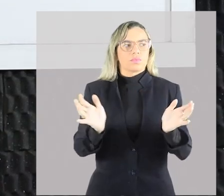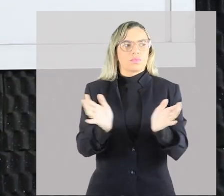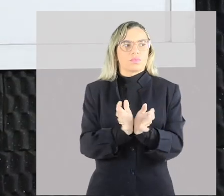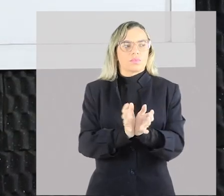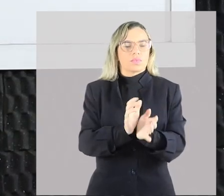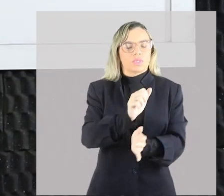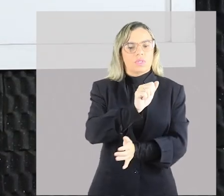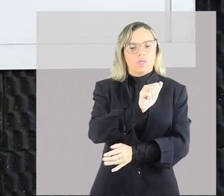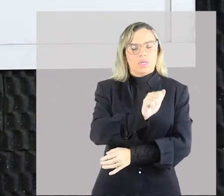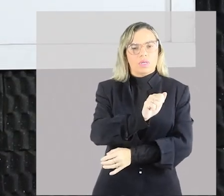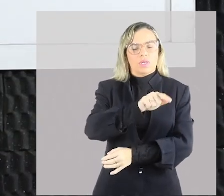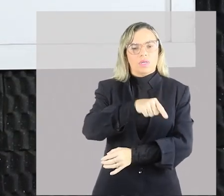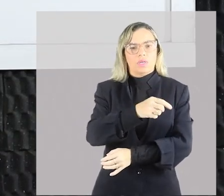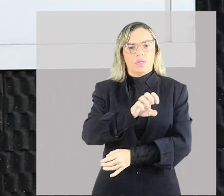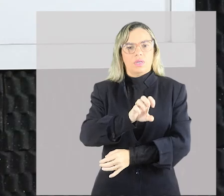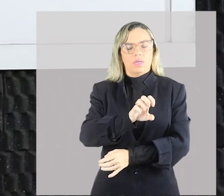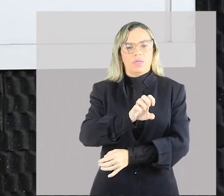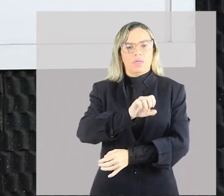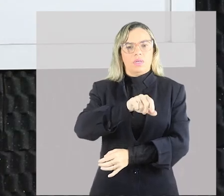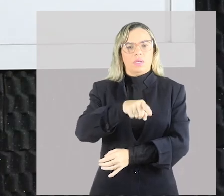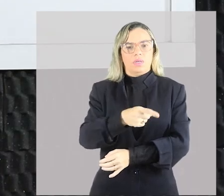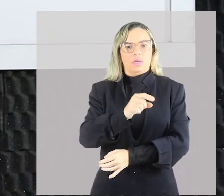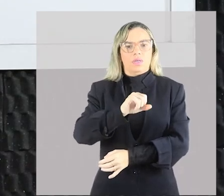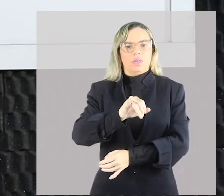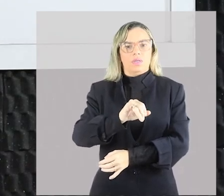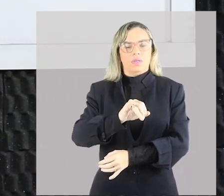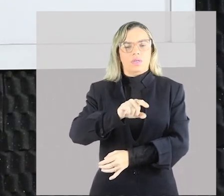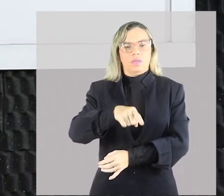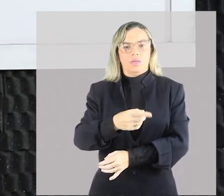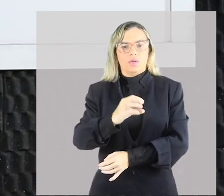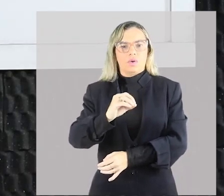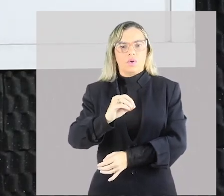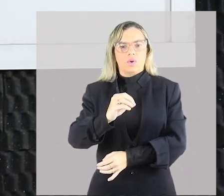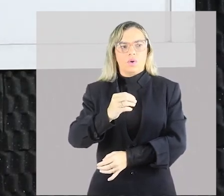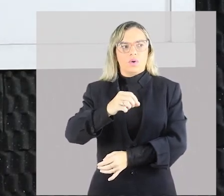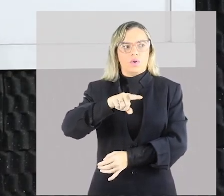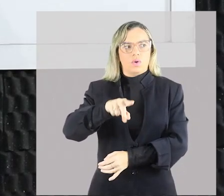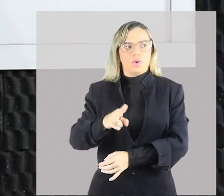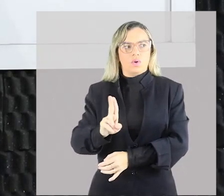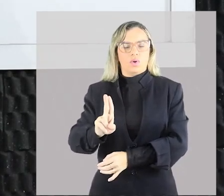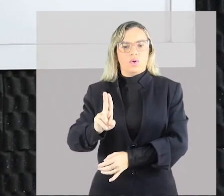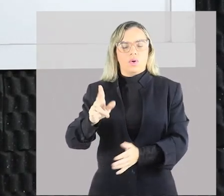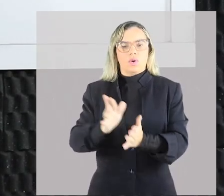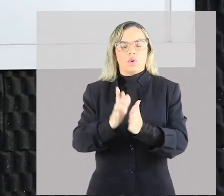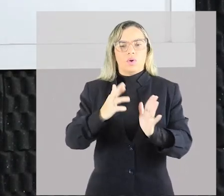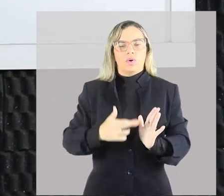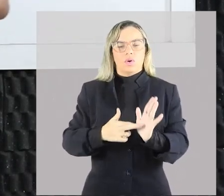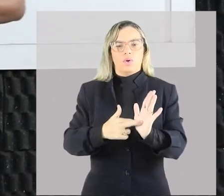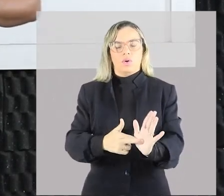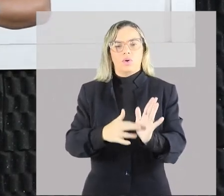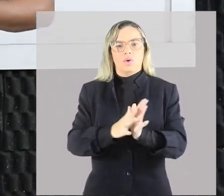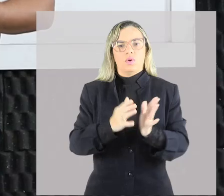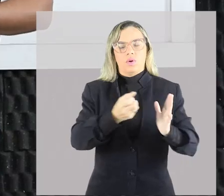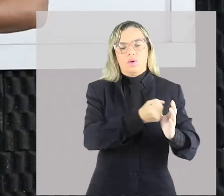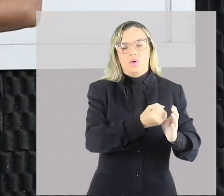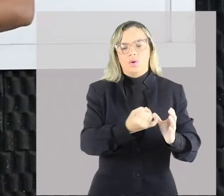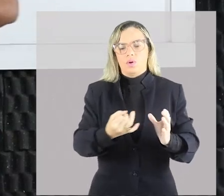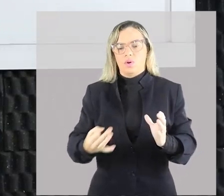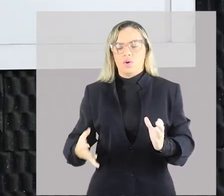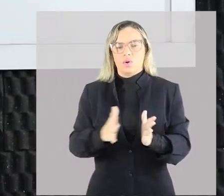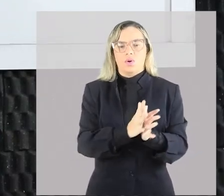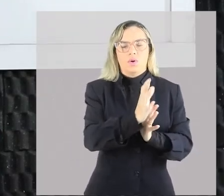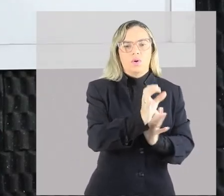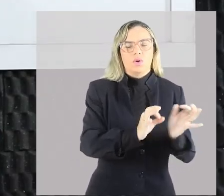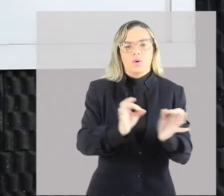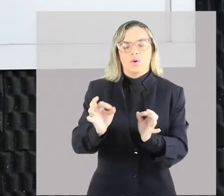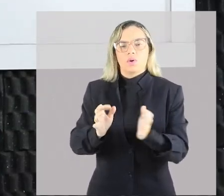O e U. Pronto. Isso aqui nós chamamos que é uma representação por enumeração, onde você lista os elementos